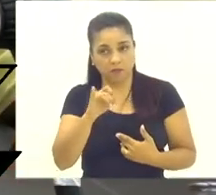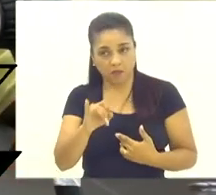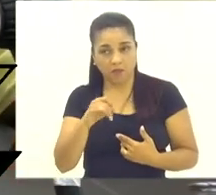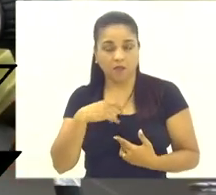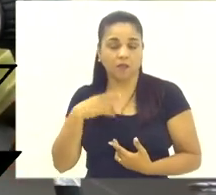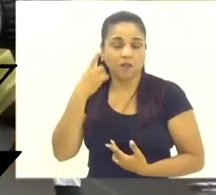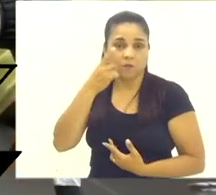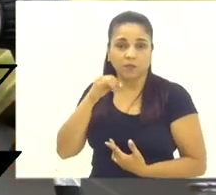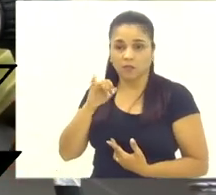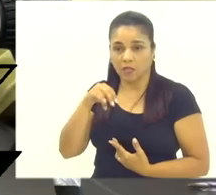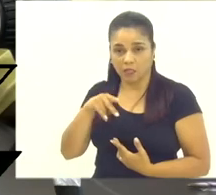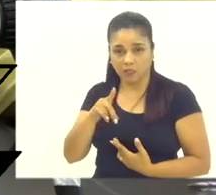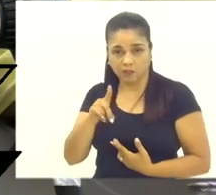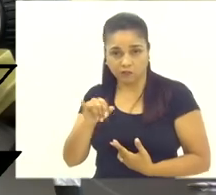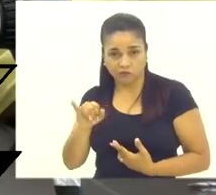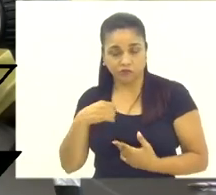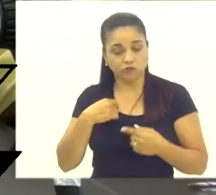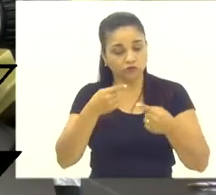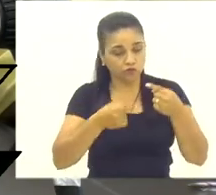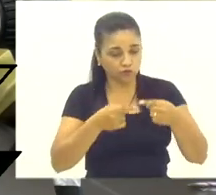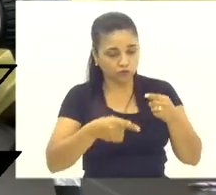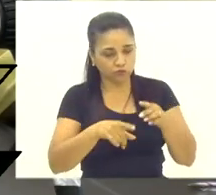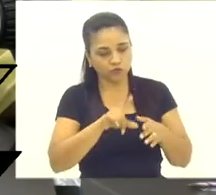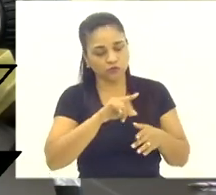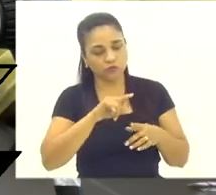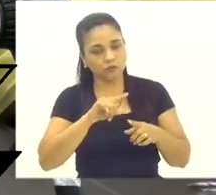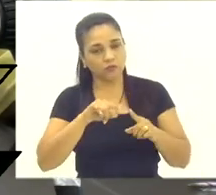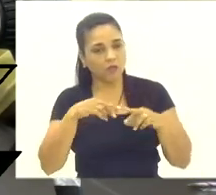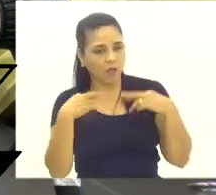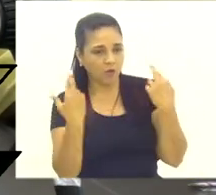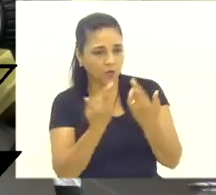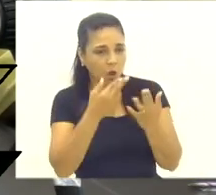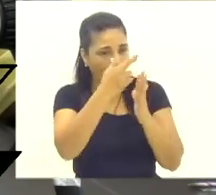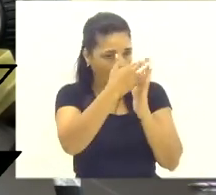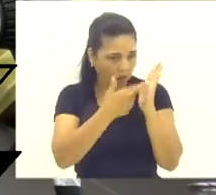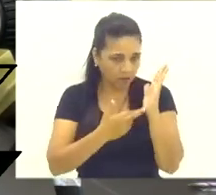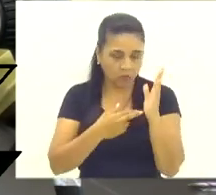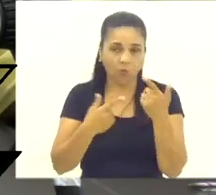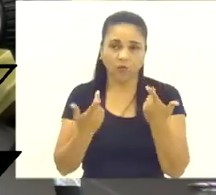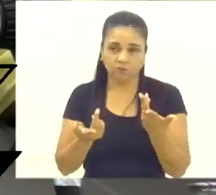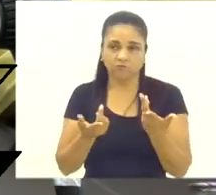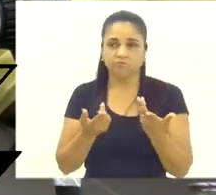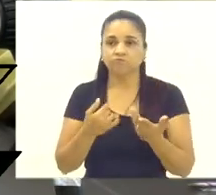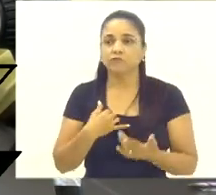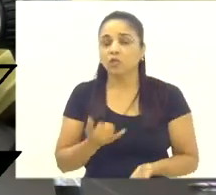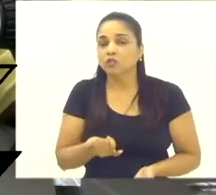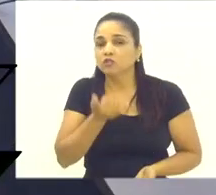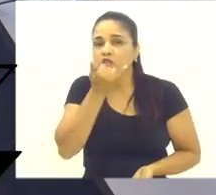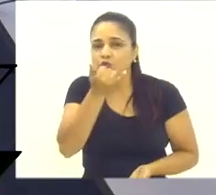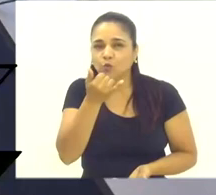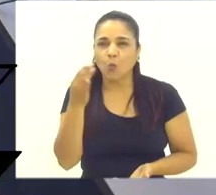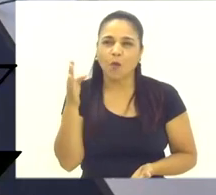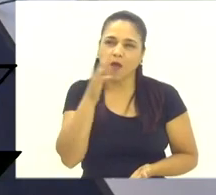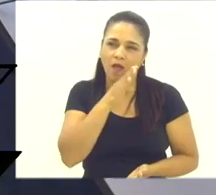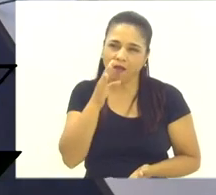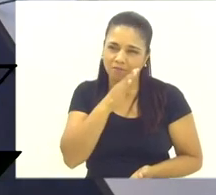de armelão depois de conosco o relatório bom desculpe apressar